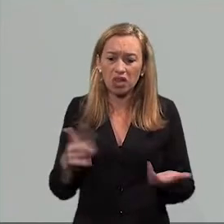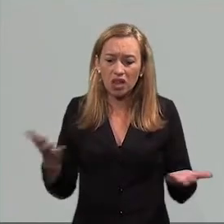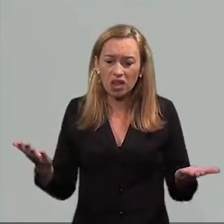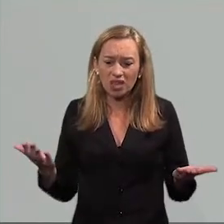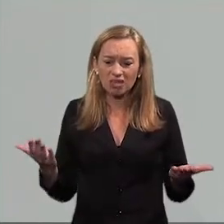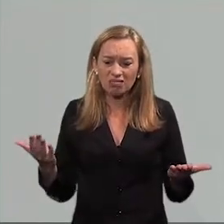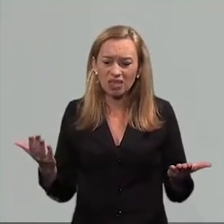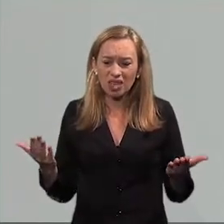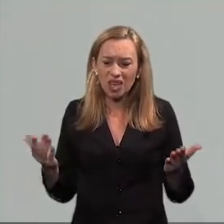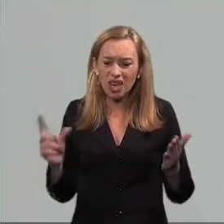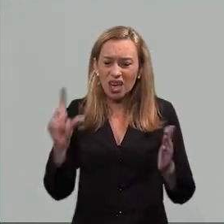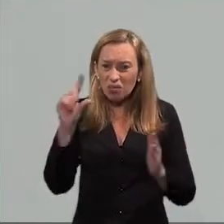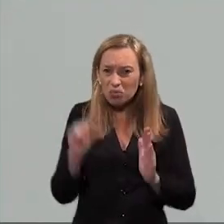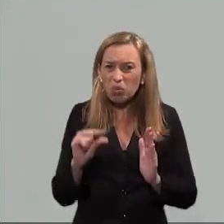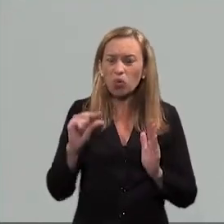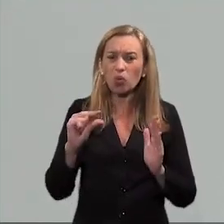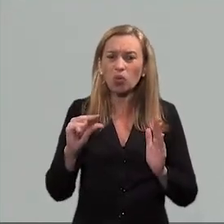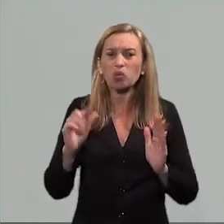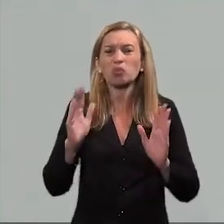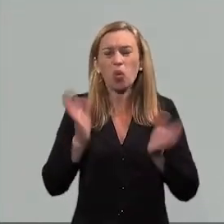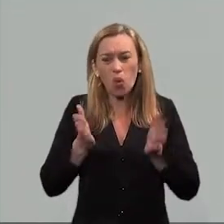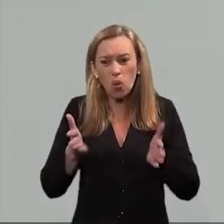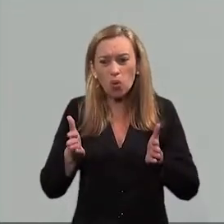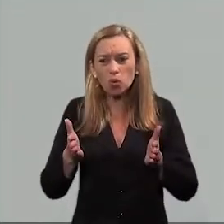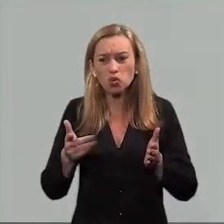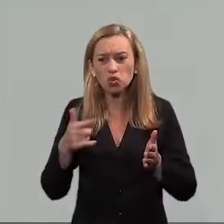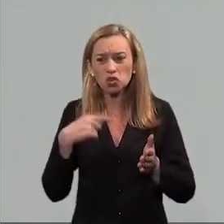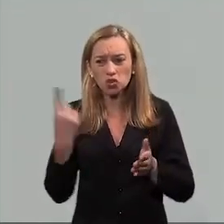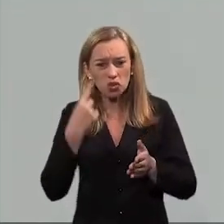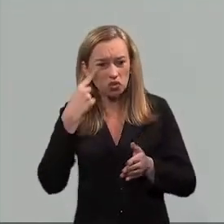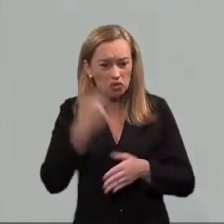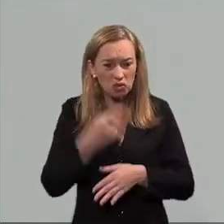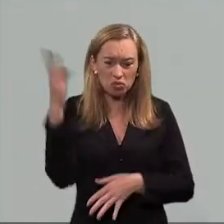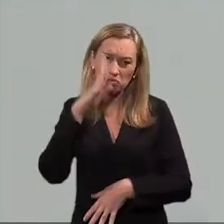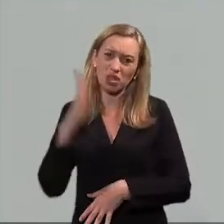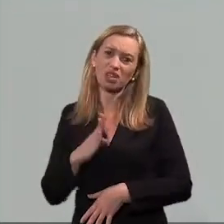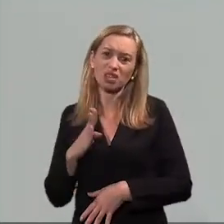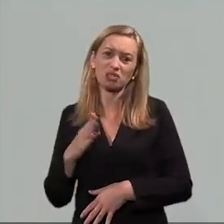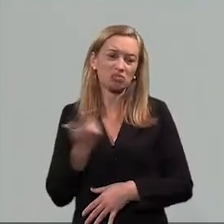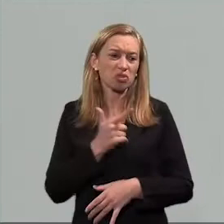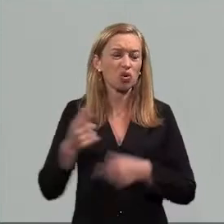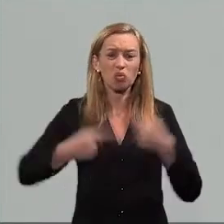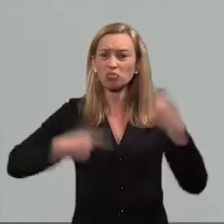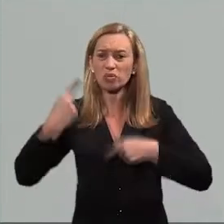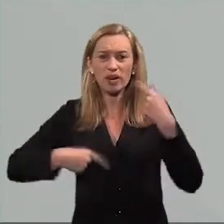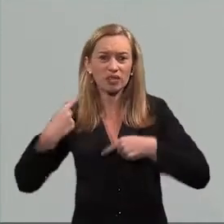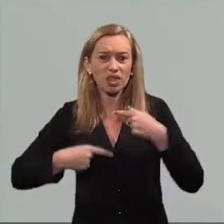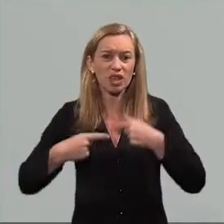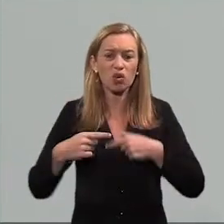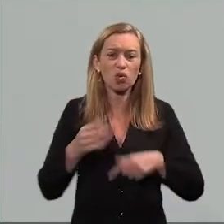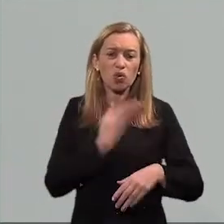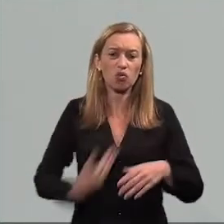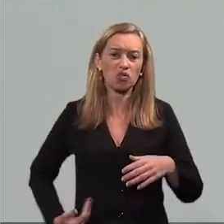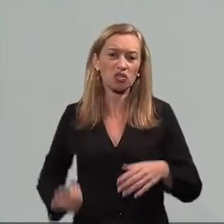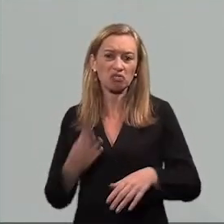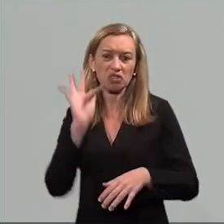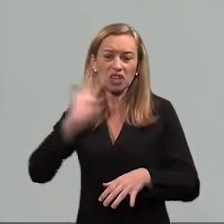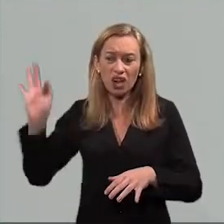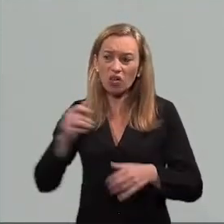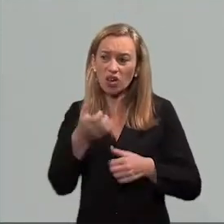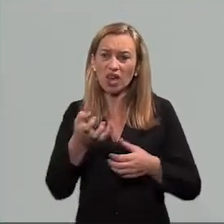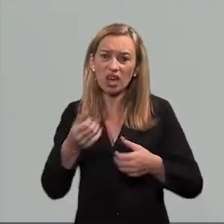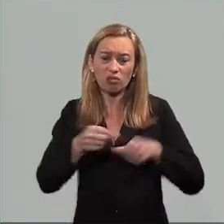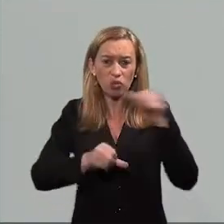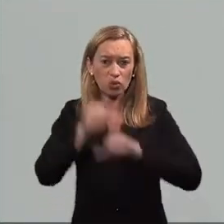é baixo no geral, mas que hoje, nas condições que a gente tem do Brasil, acaba que a gente não debate. O governo quer fazer o contrário. O governo